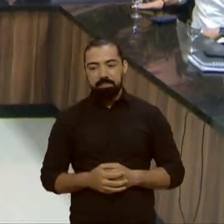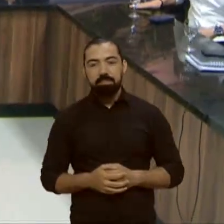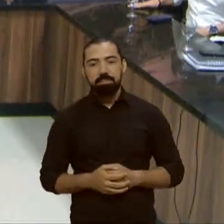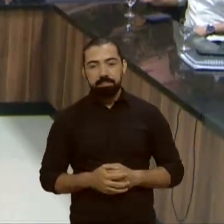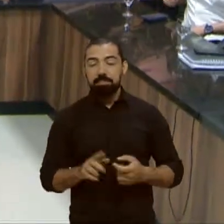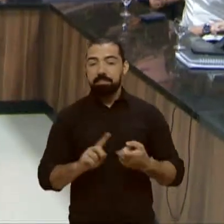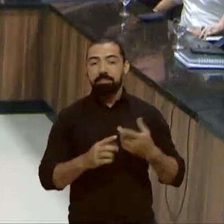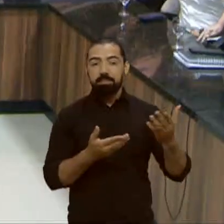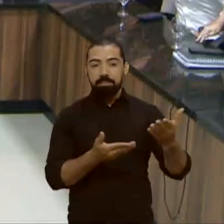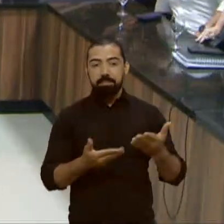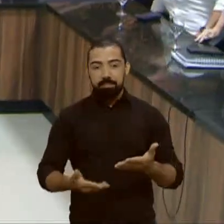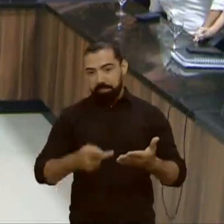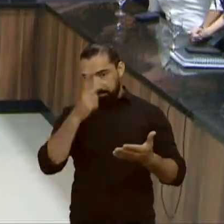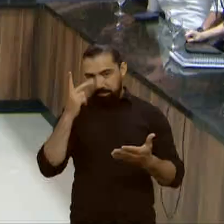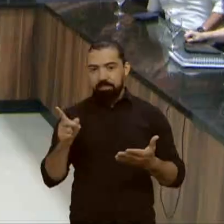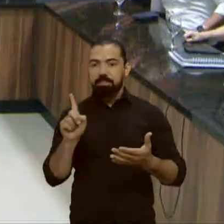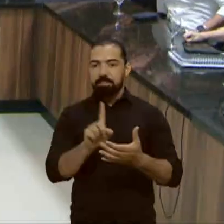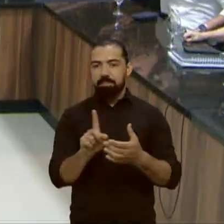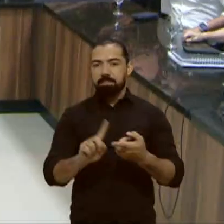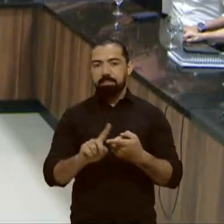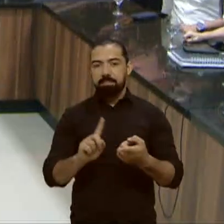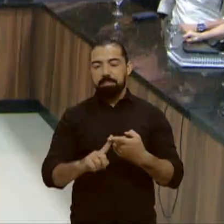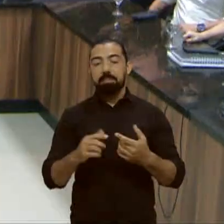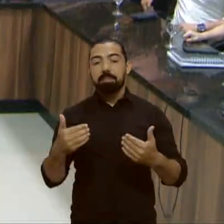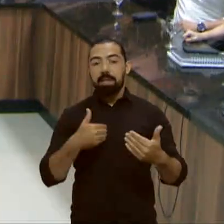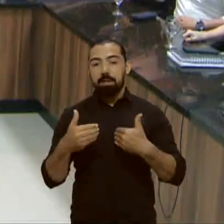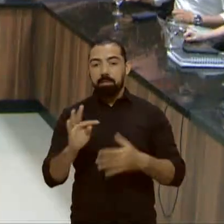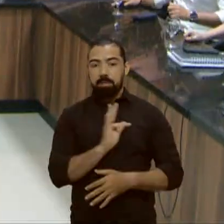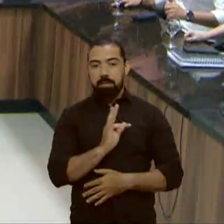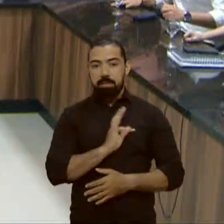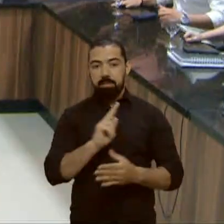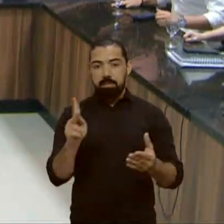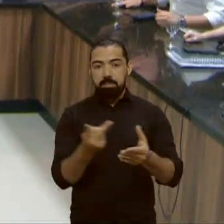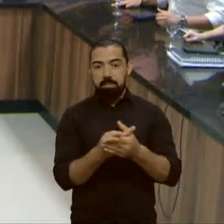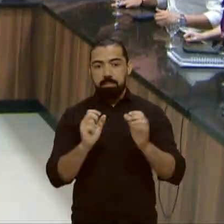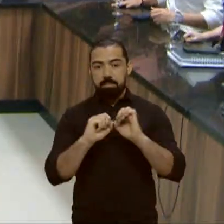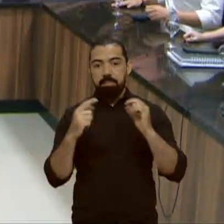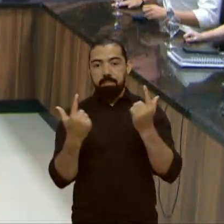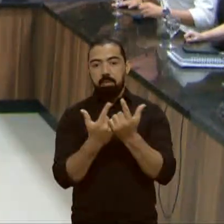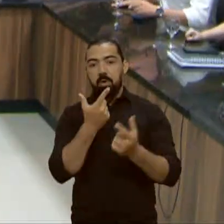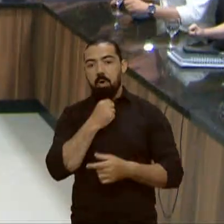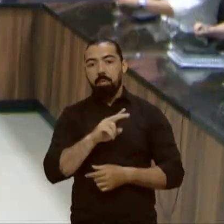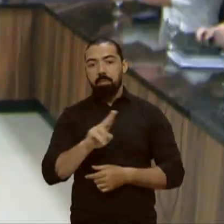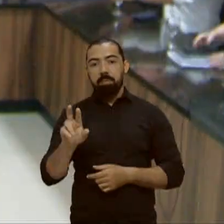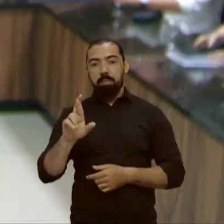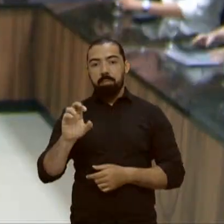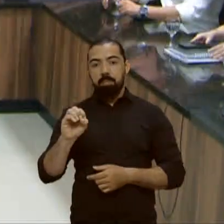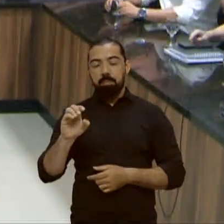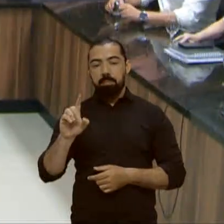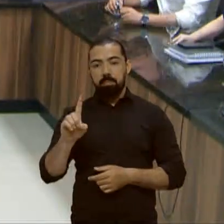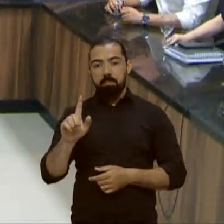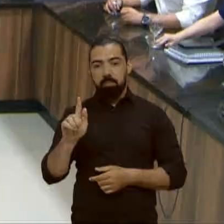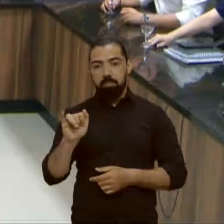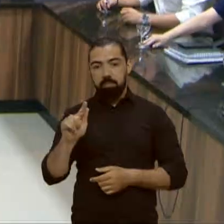Convidar para compor a mesa conosco o assessor técnico do PROCON da Alesse, Rodrigo Colares. Por favor.